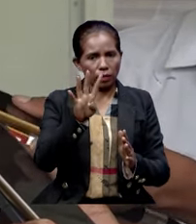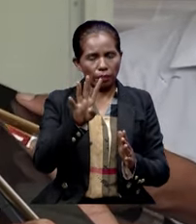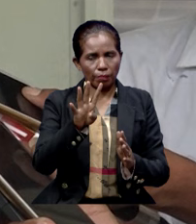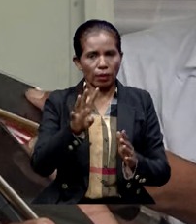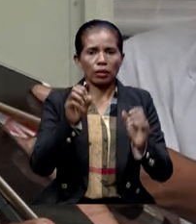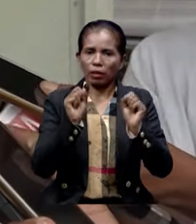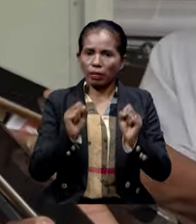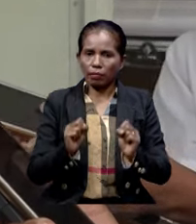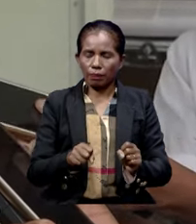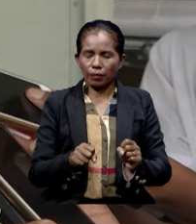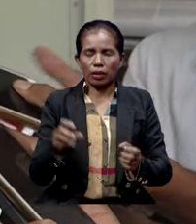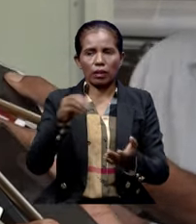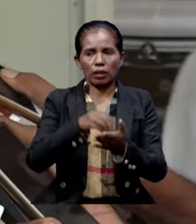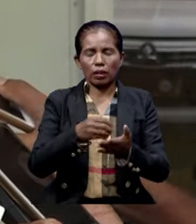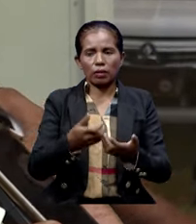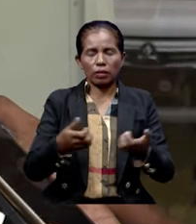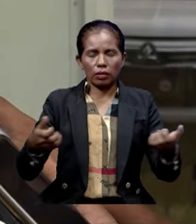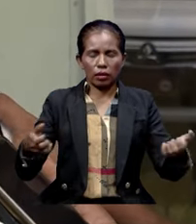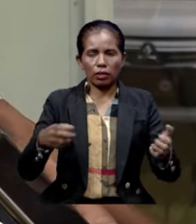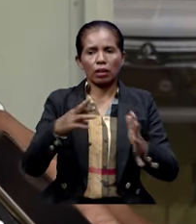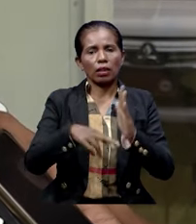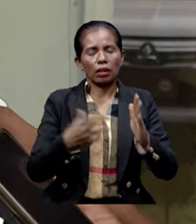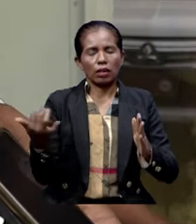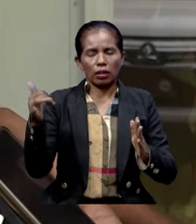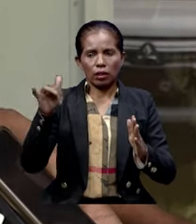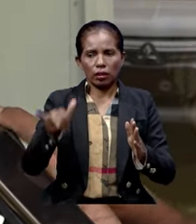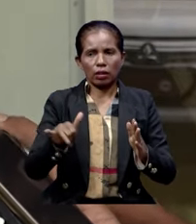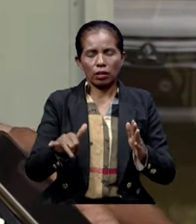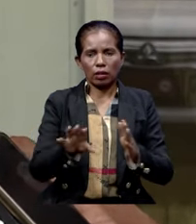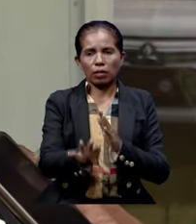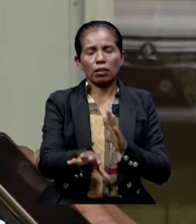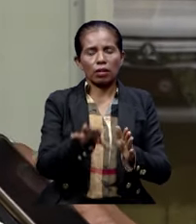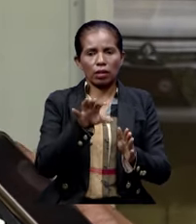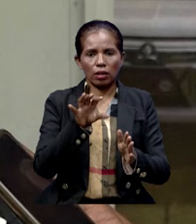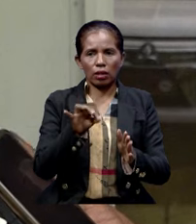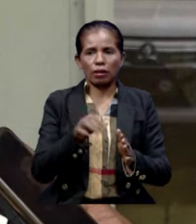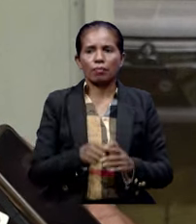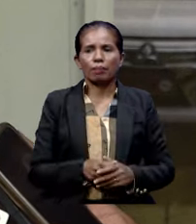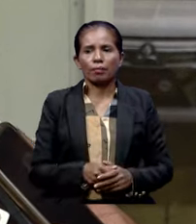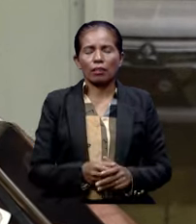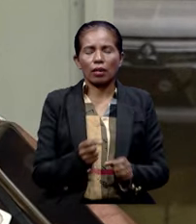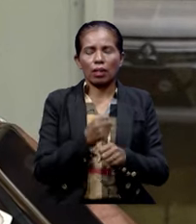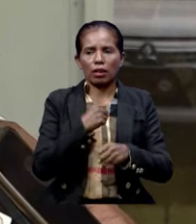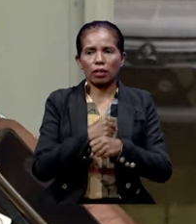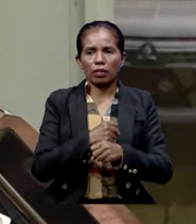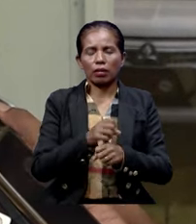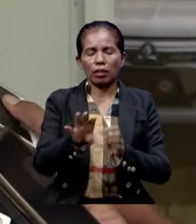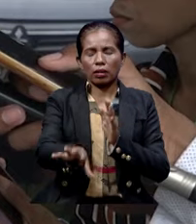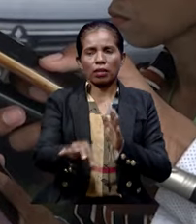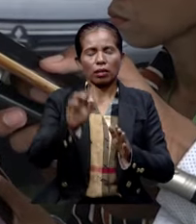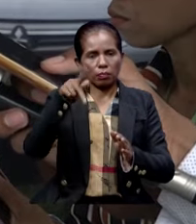Para tal sexto mecanismo de seleção por mérito, né? Então há a nomeação